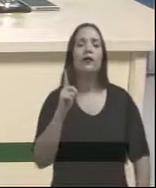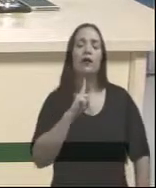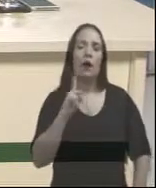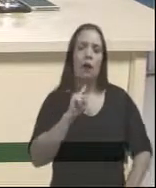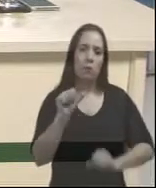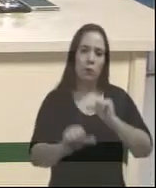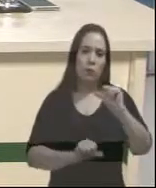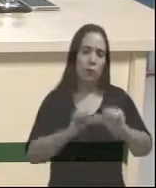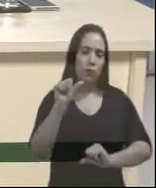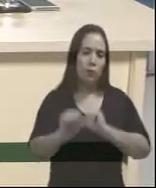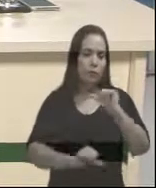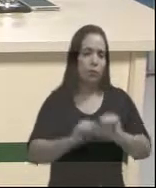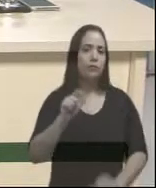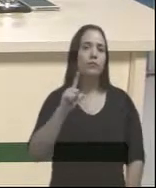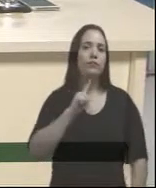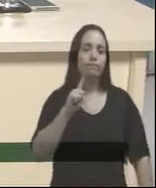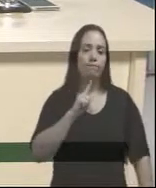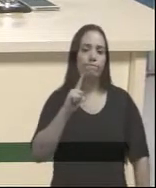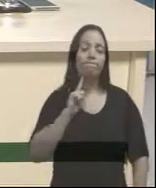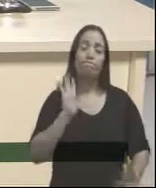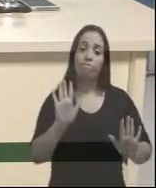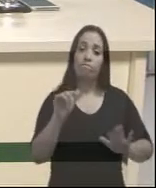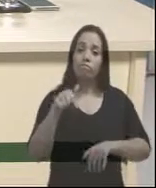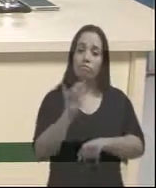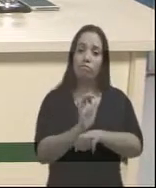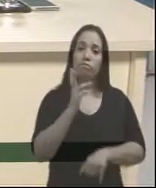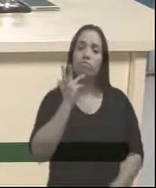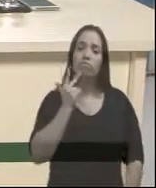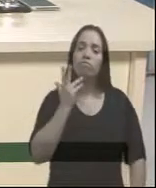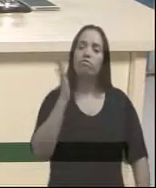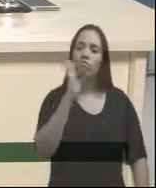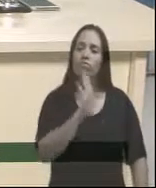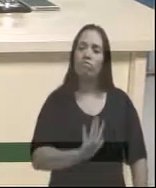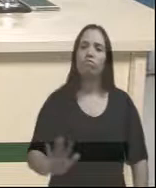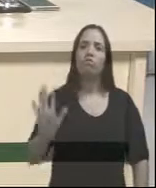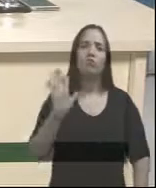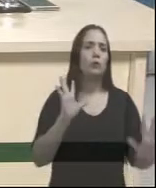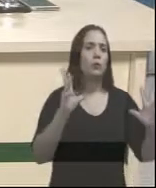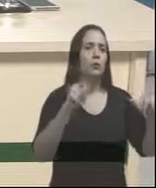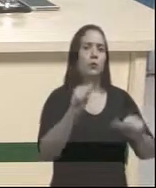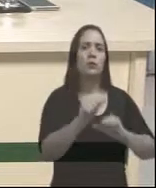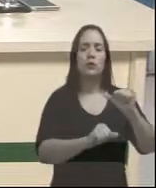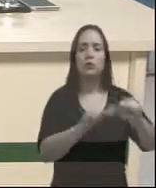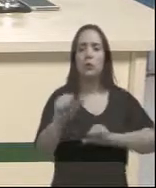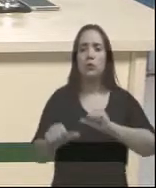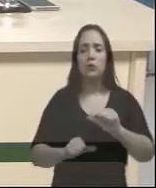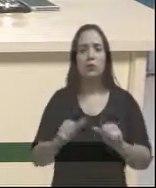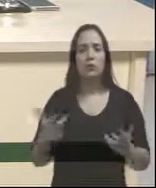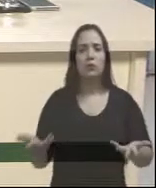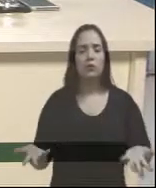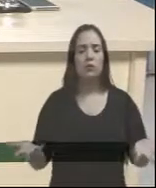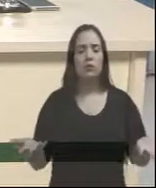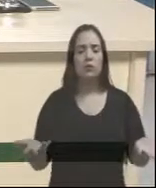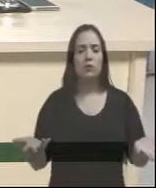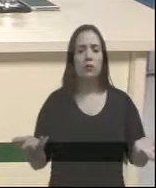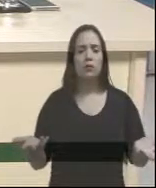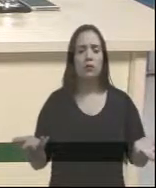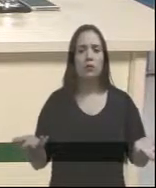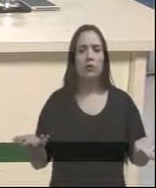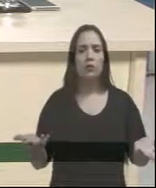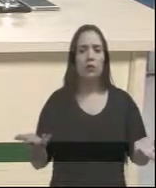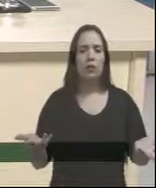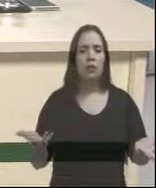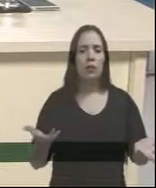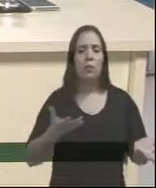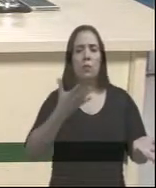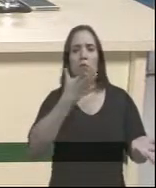mudaram. No estado de Ceará, no Brasil todo, tudo mudou. Os pais não enterram mais... Os filhos